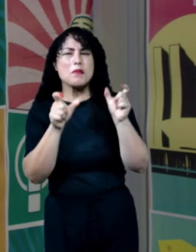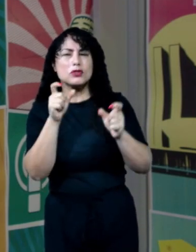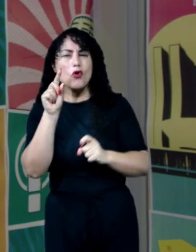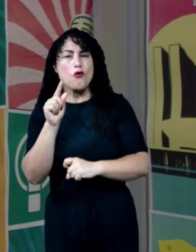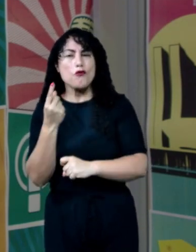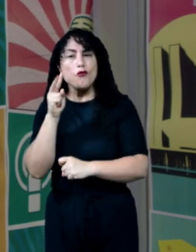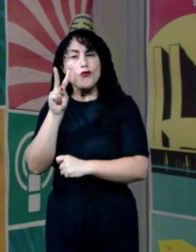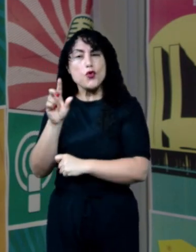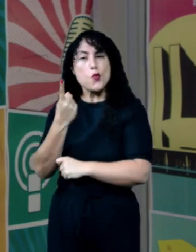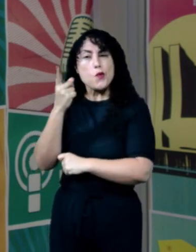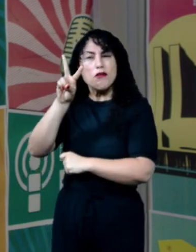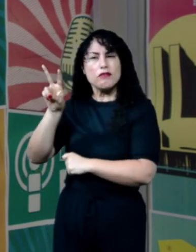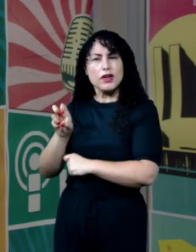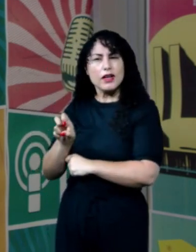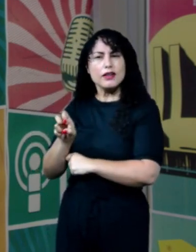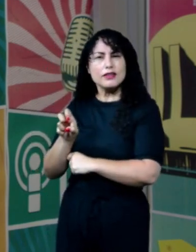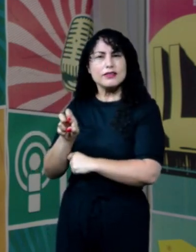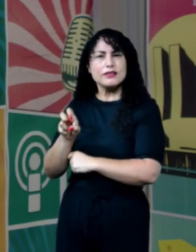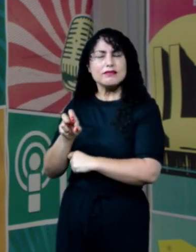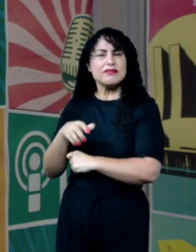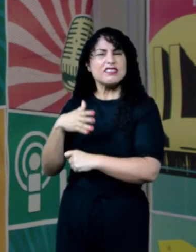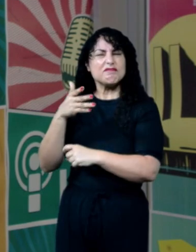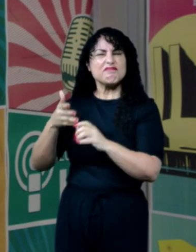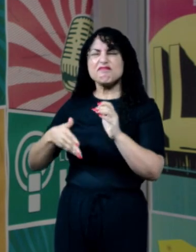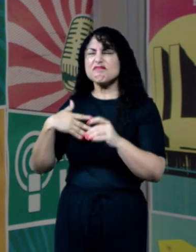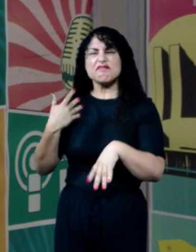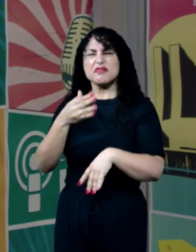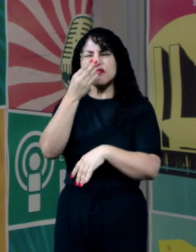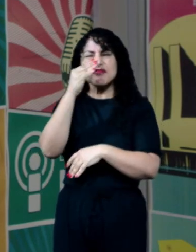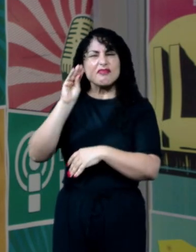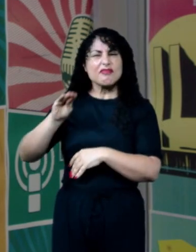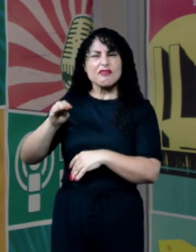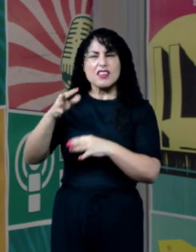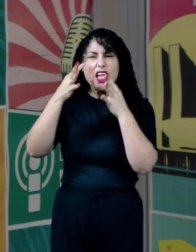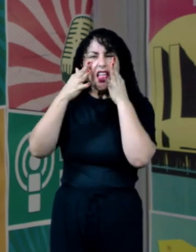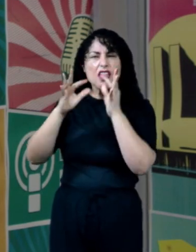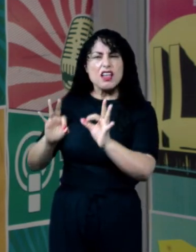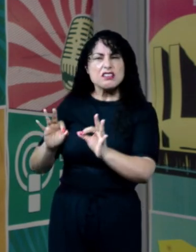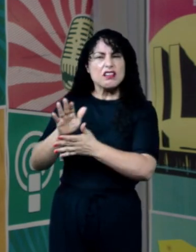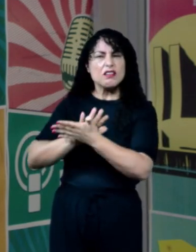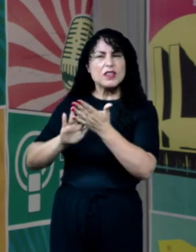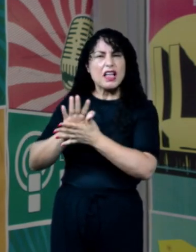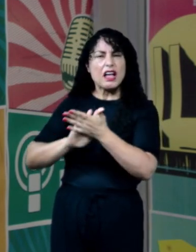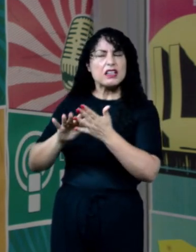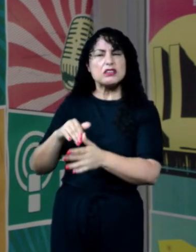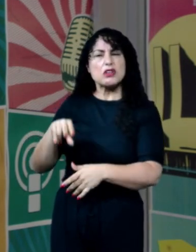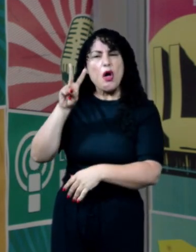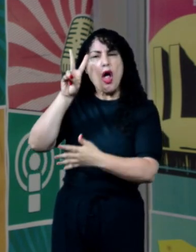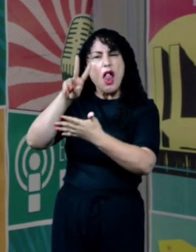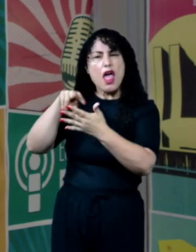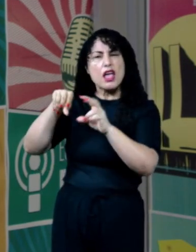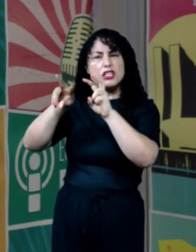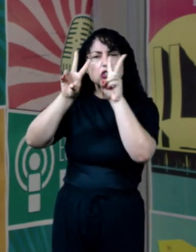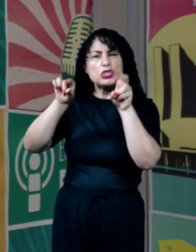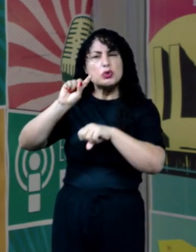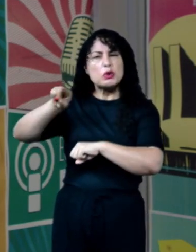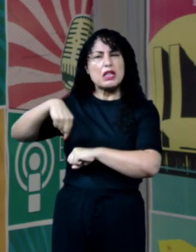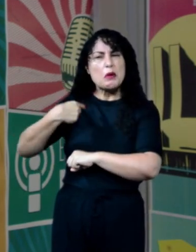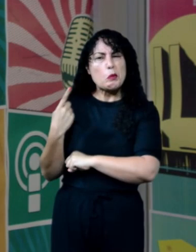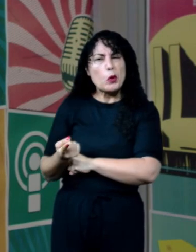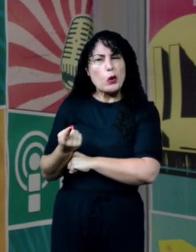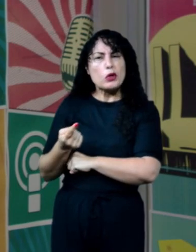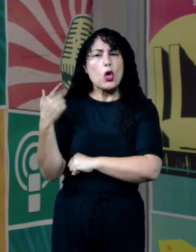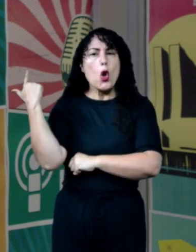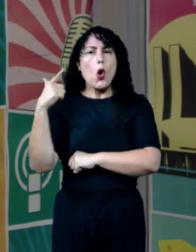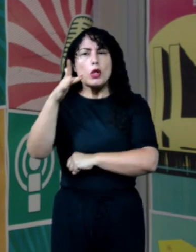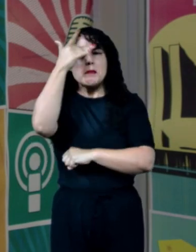vez, mas ela passa direto. Não presta atenção. Só lê o título. Aí depois, outra